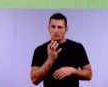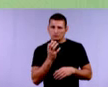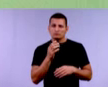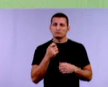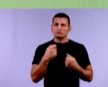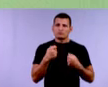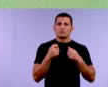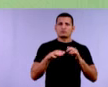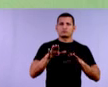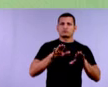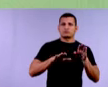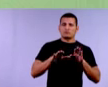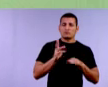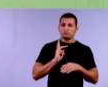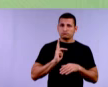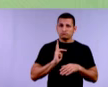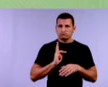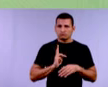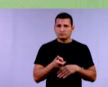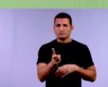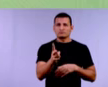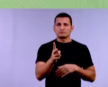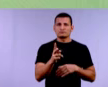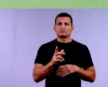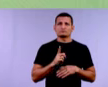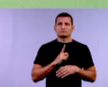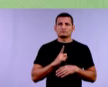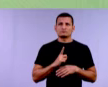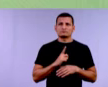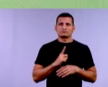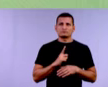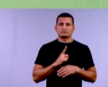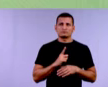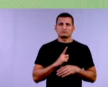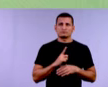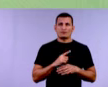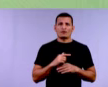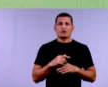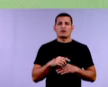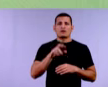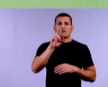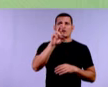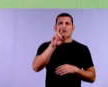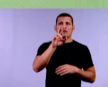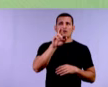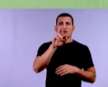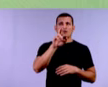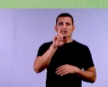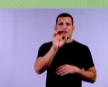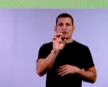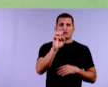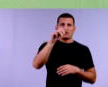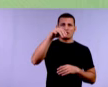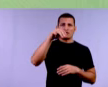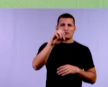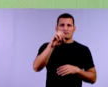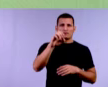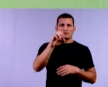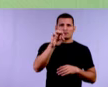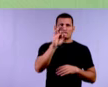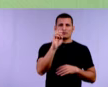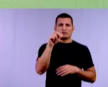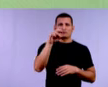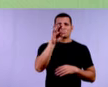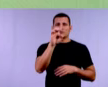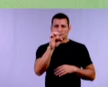cuidar. Sempre nós temos o remetente, aqui no caso já é automático, e quem vai